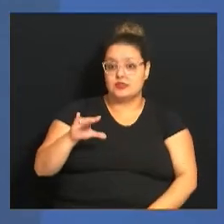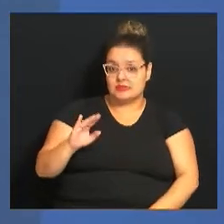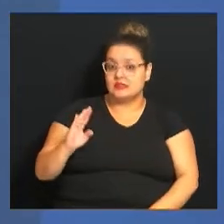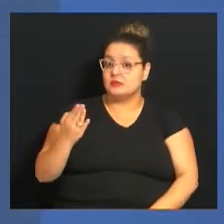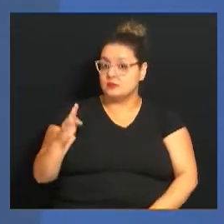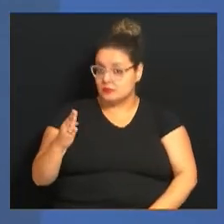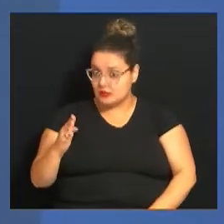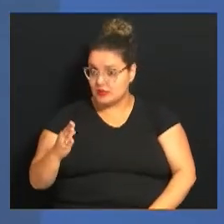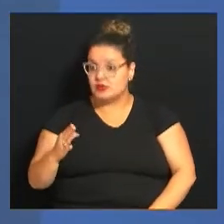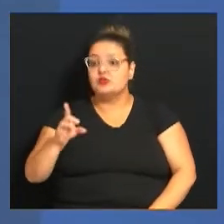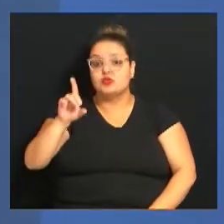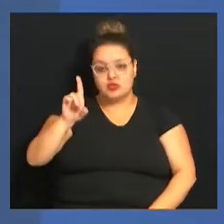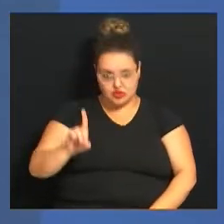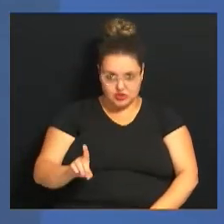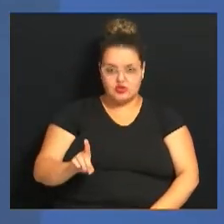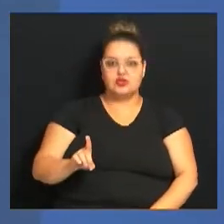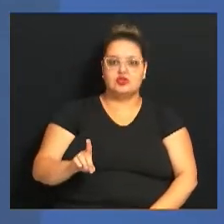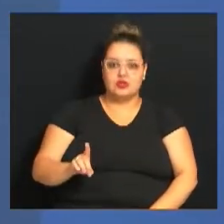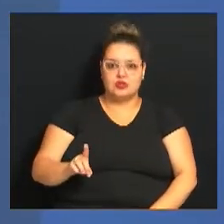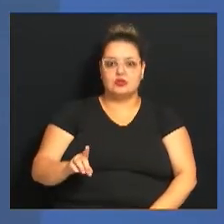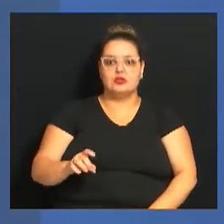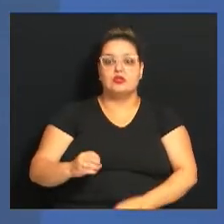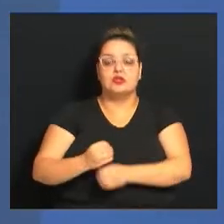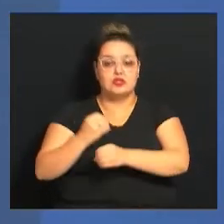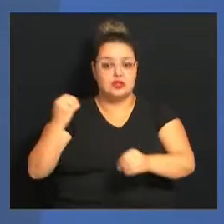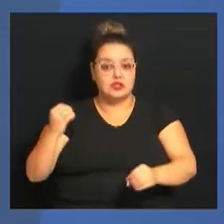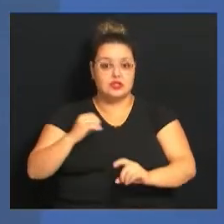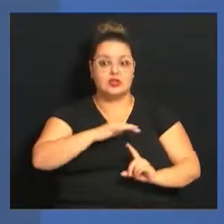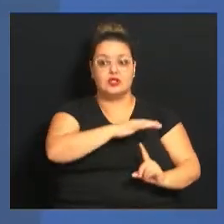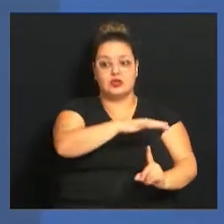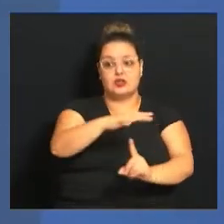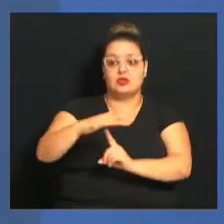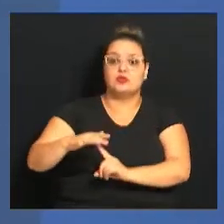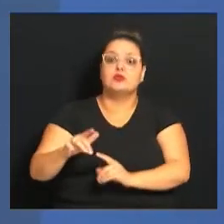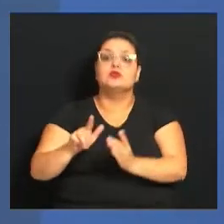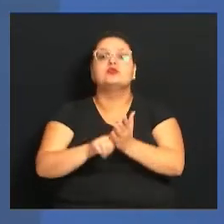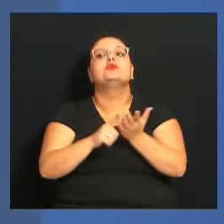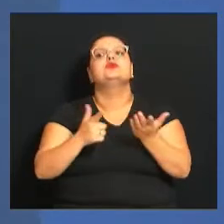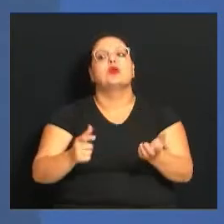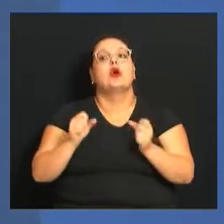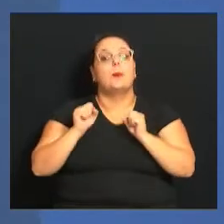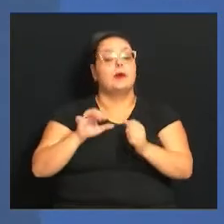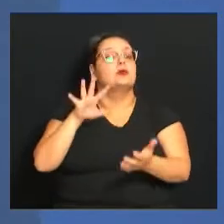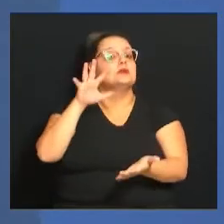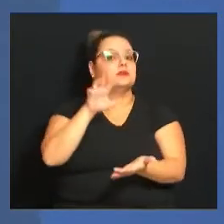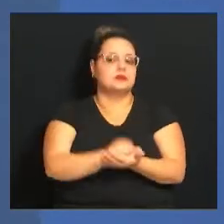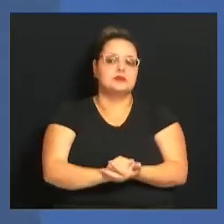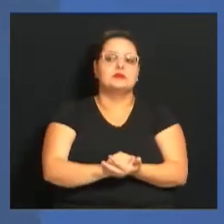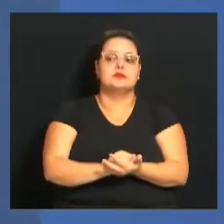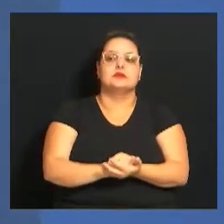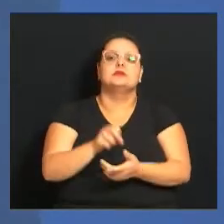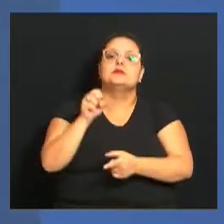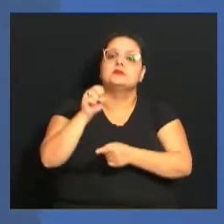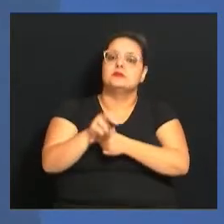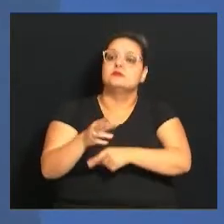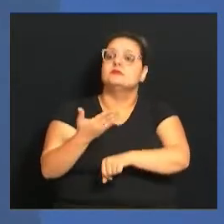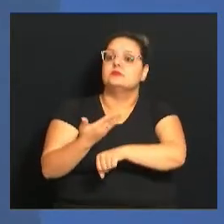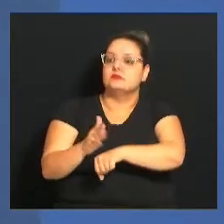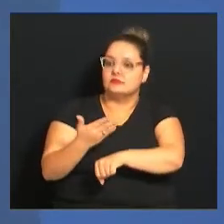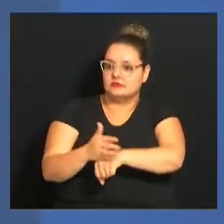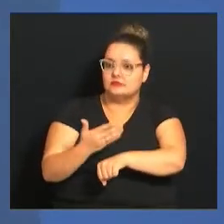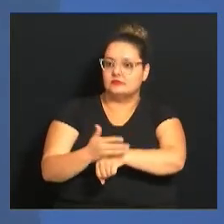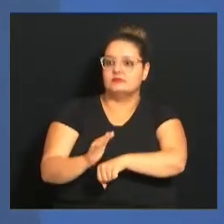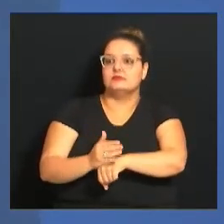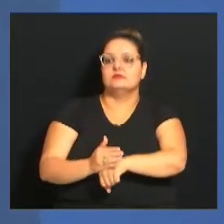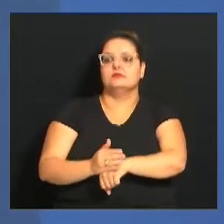Biológicas, Direito, Engenharia Ambiental e Jornalismo pode se inscrever a uma vaga de estágio lá na Fundação José